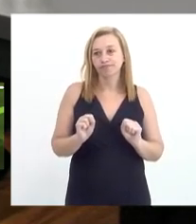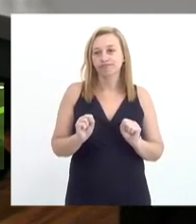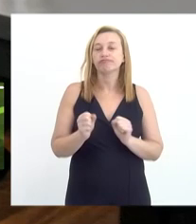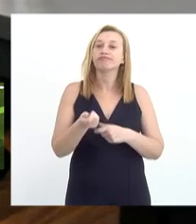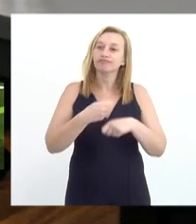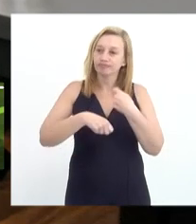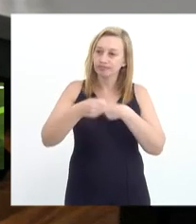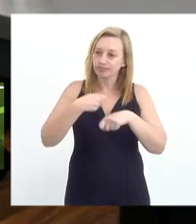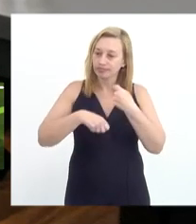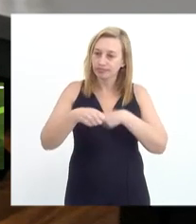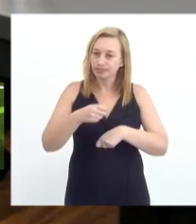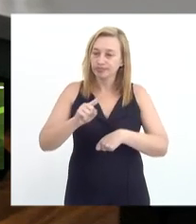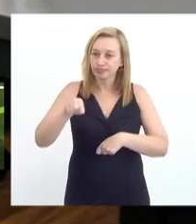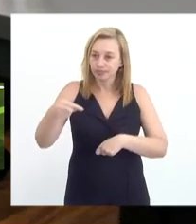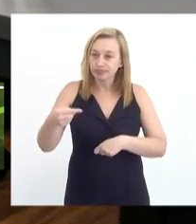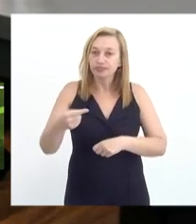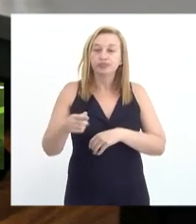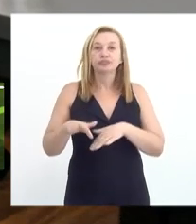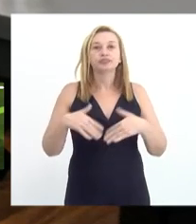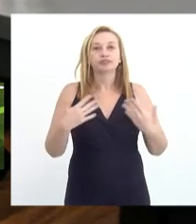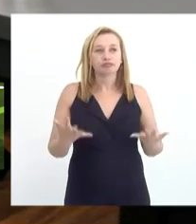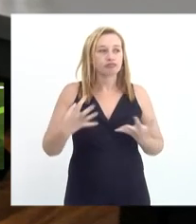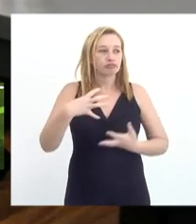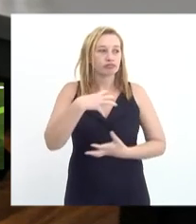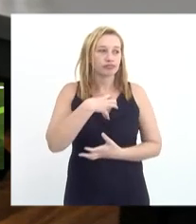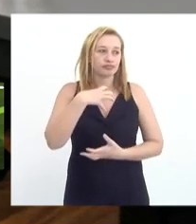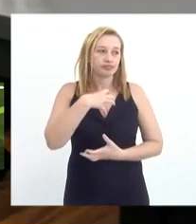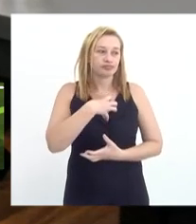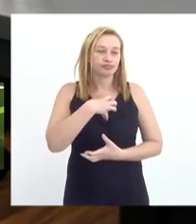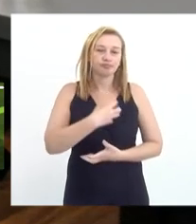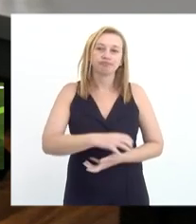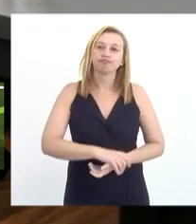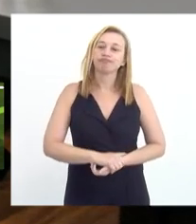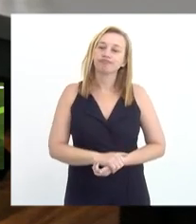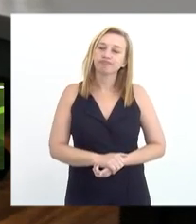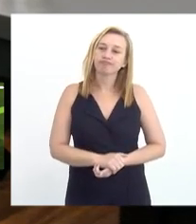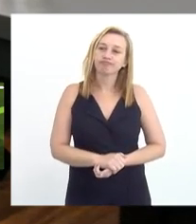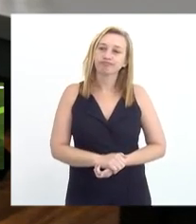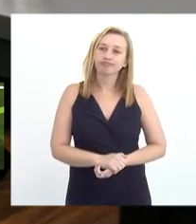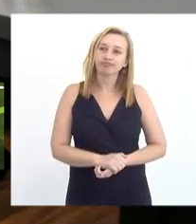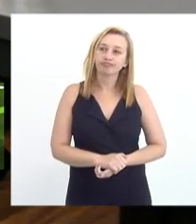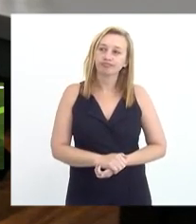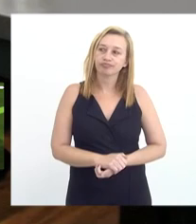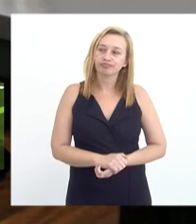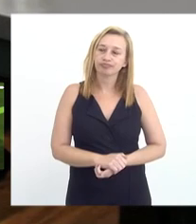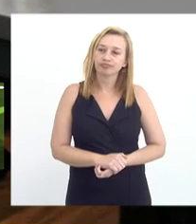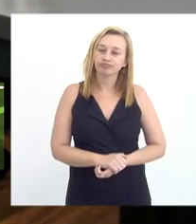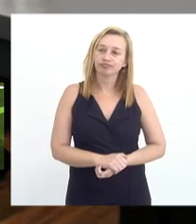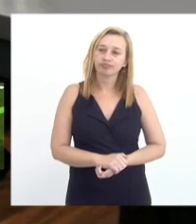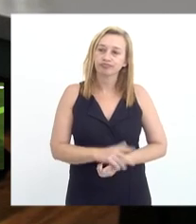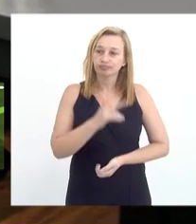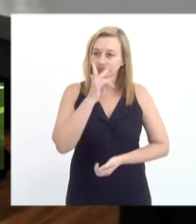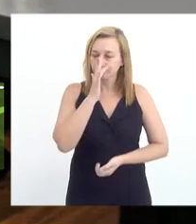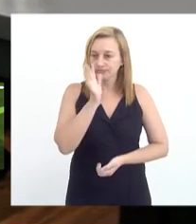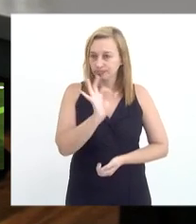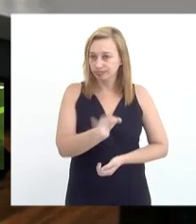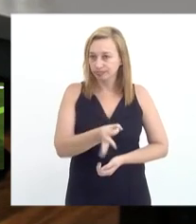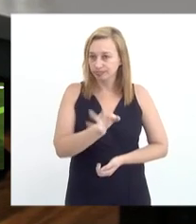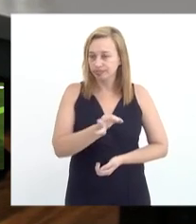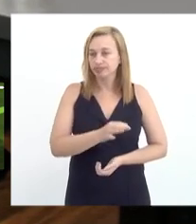Negociados Então Nesse sentido Me Me parece Correto